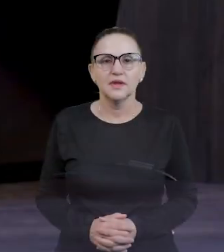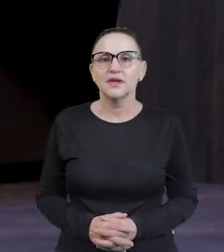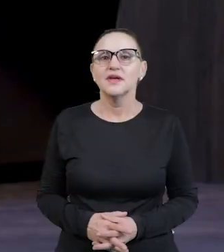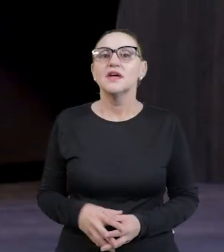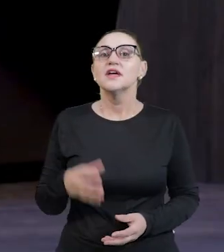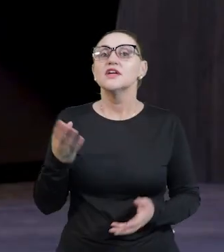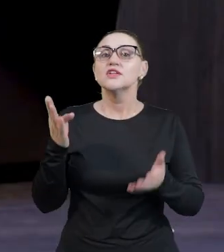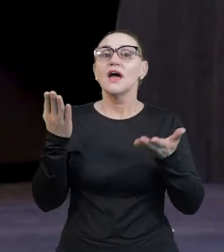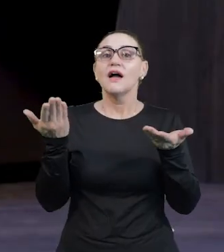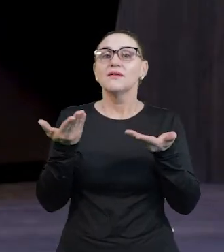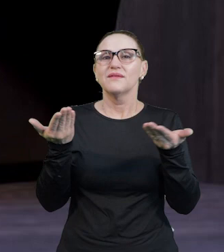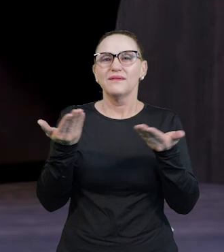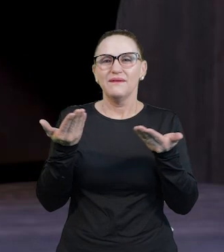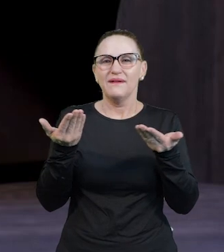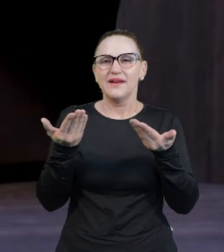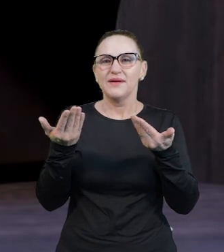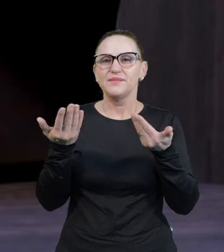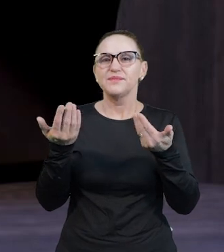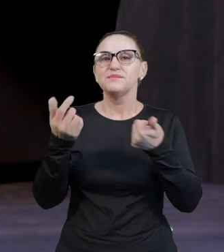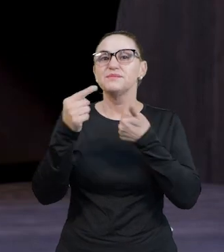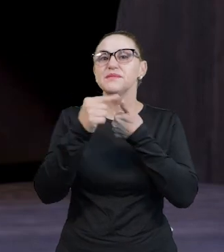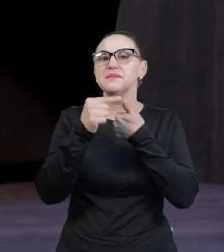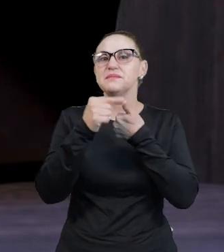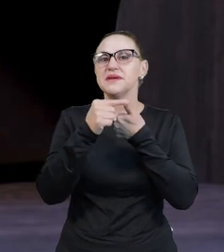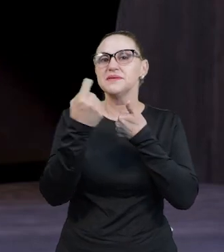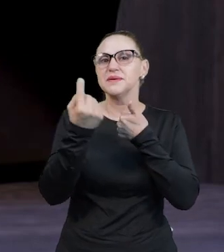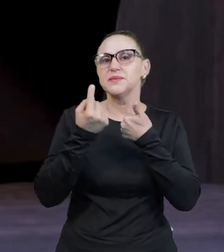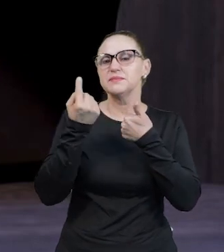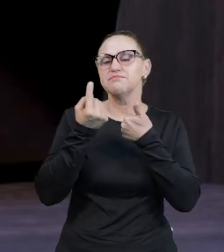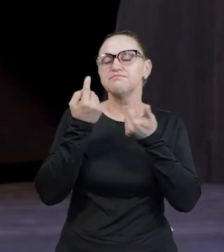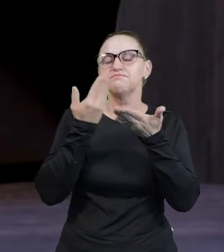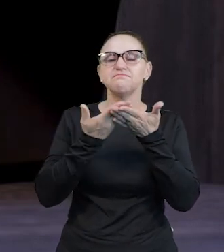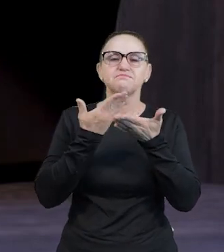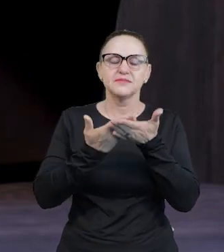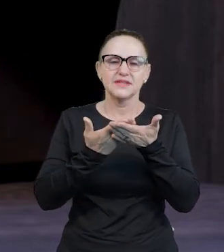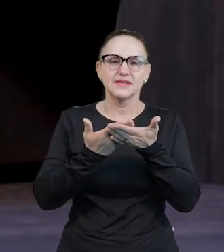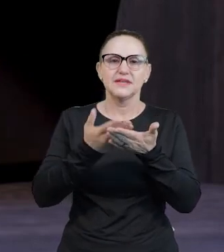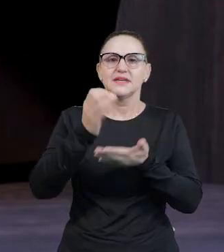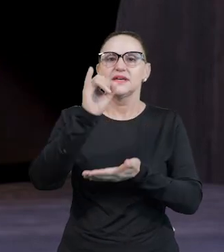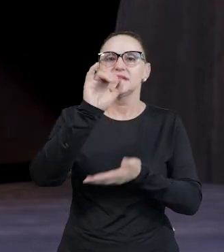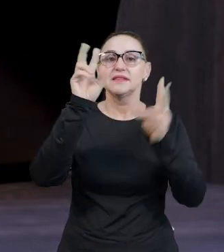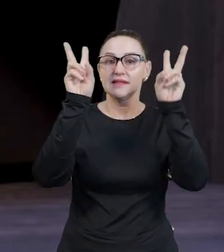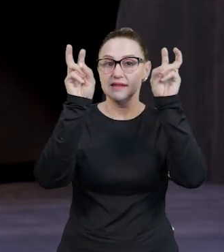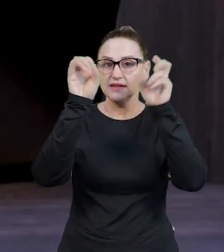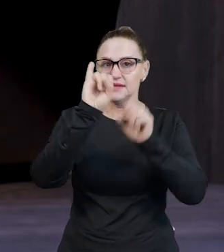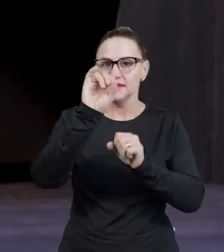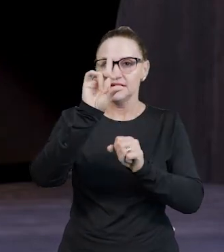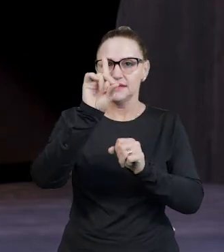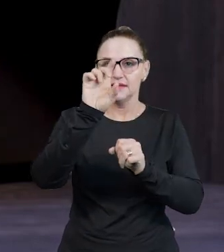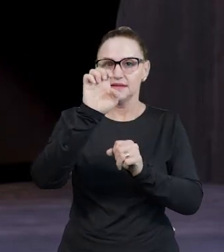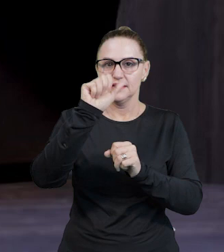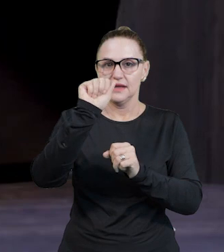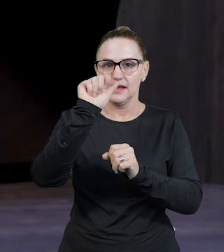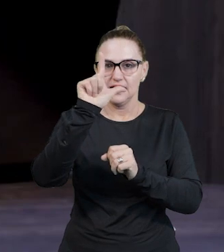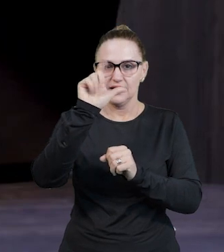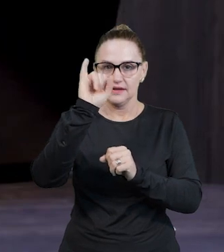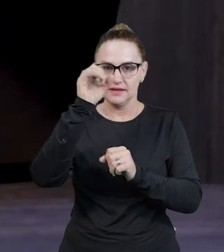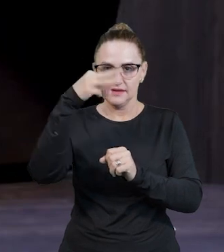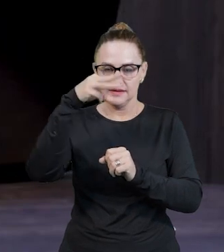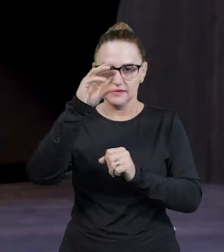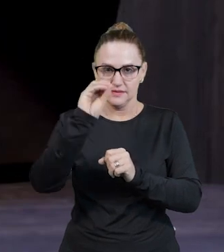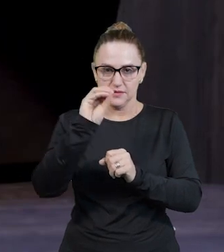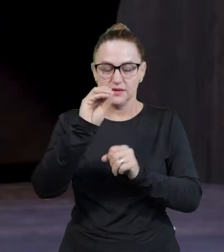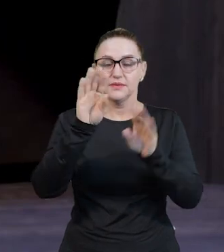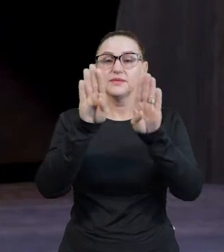chegamos à nossa primeira unidade de estudos, idealismo e materialismo. Vocês já ouviram essas